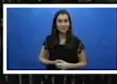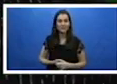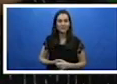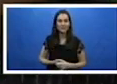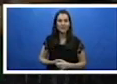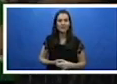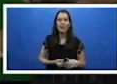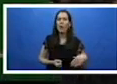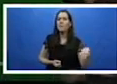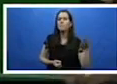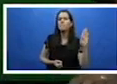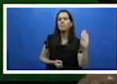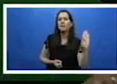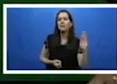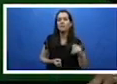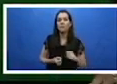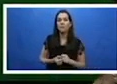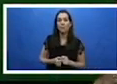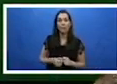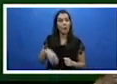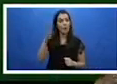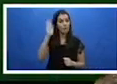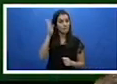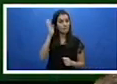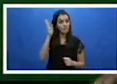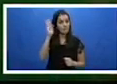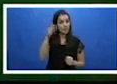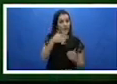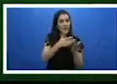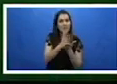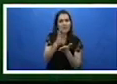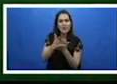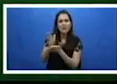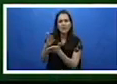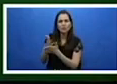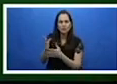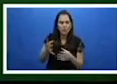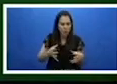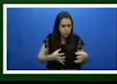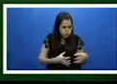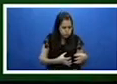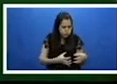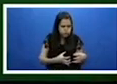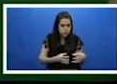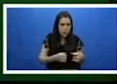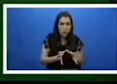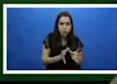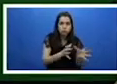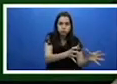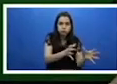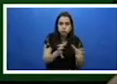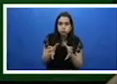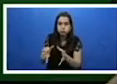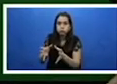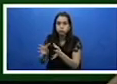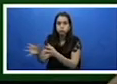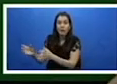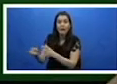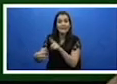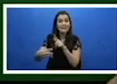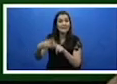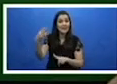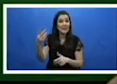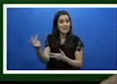B, vamos lá. O burro repartiu o bolo todo em 3 partes iguais.